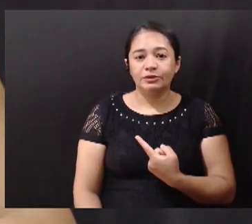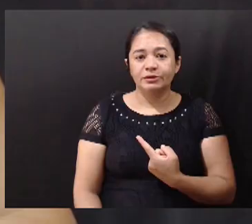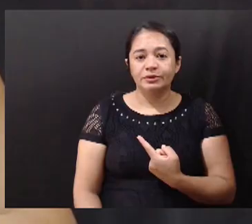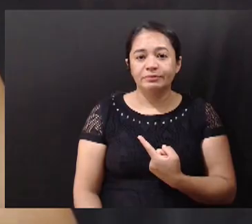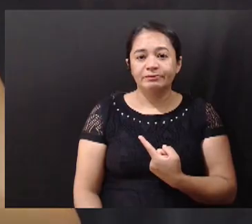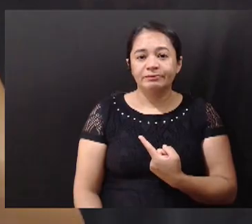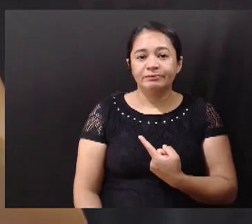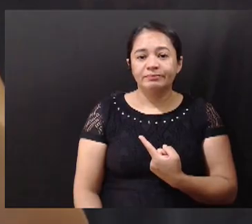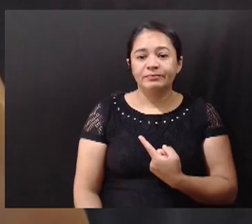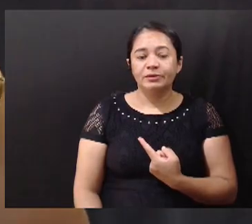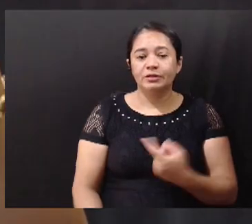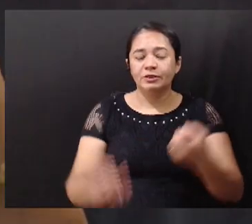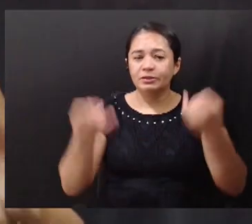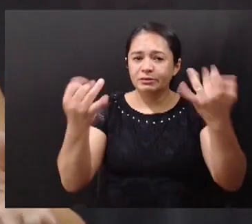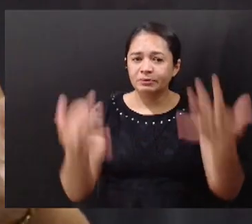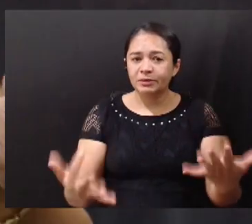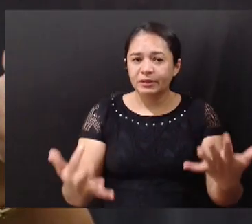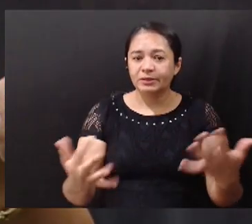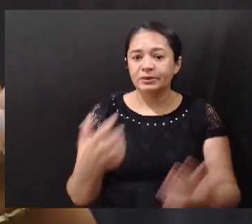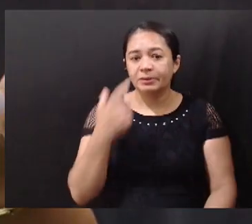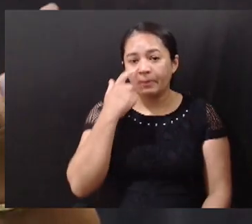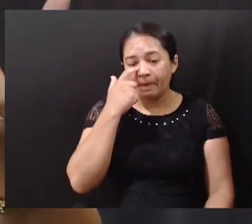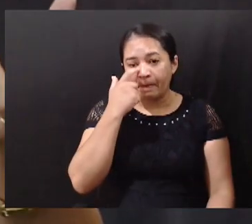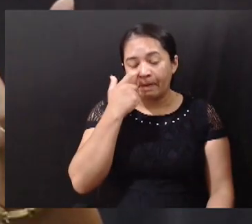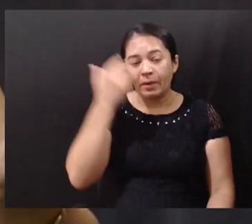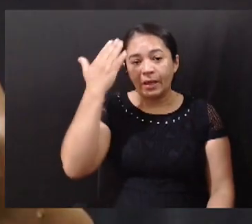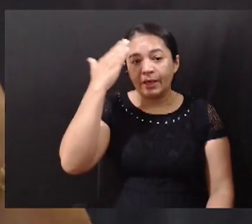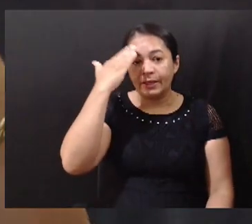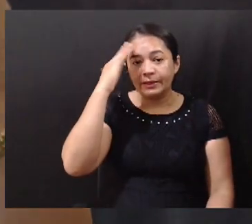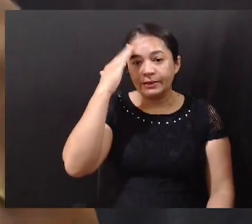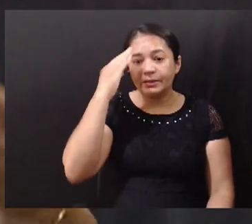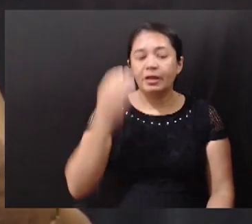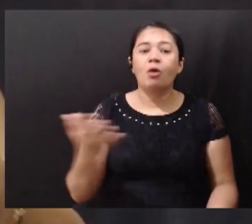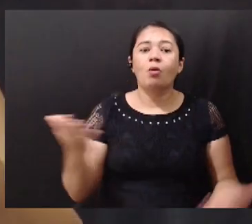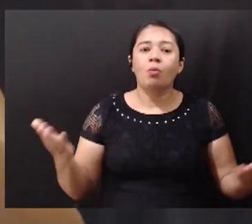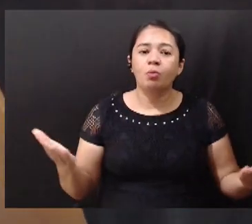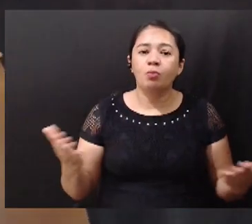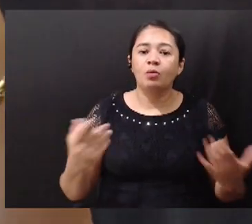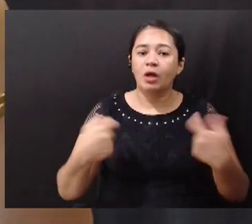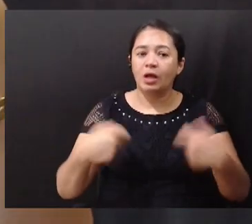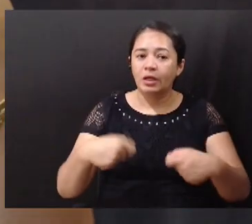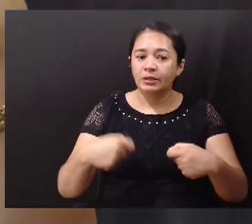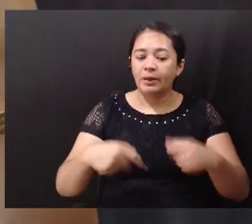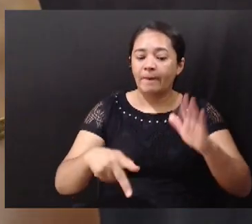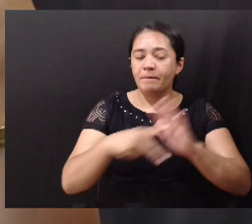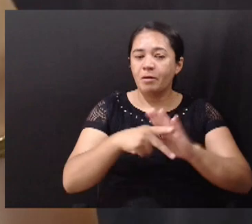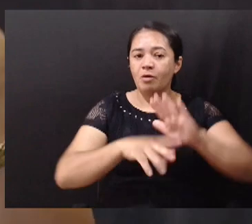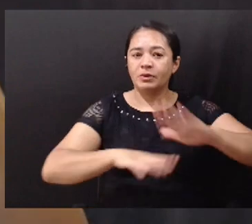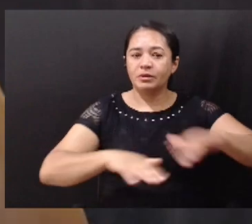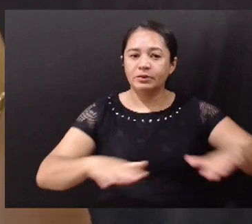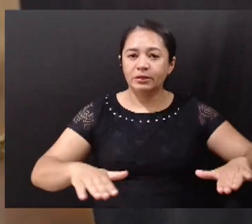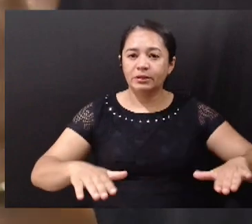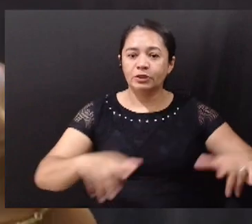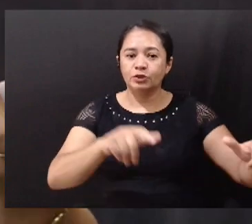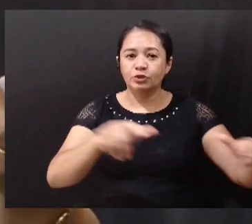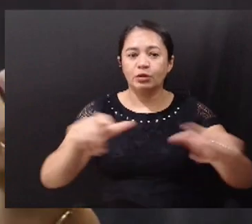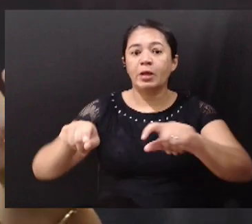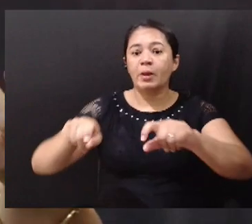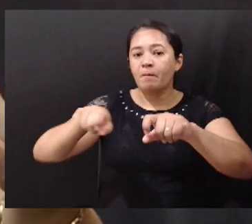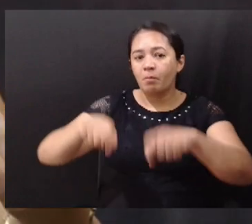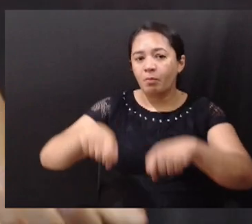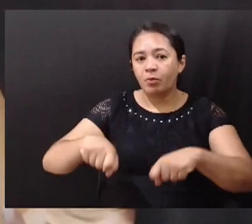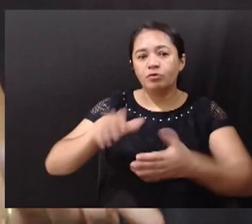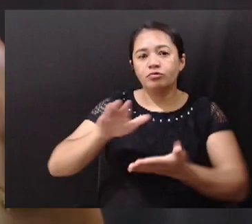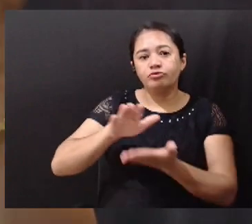aqui. Entender qual é a necessidade que essa criança tem de brincar, de estar em espaços onde ela possa gastar a